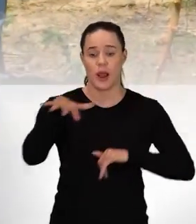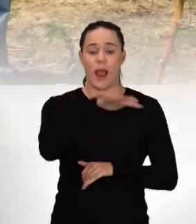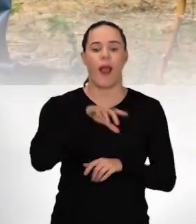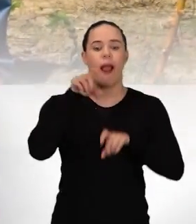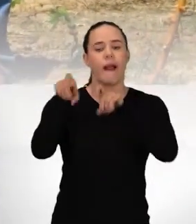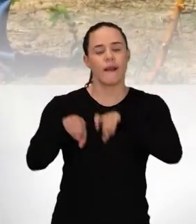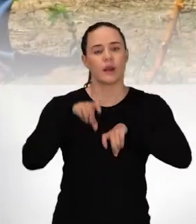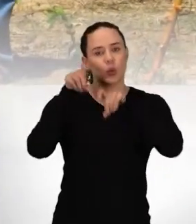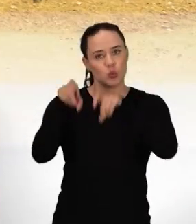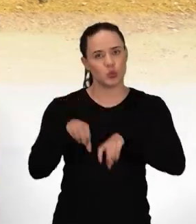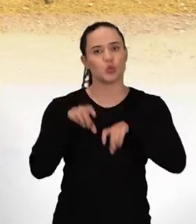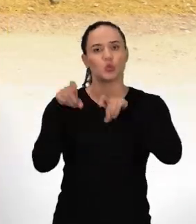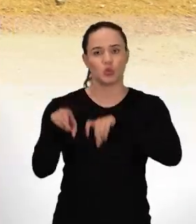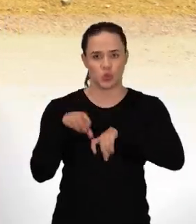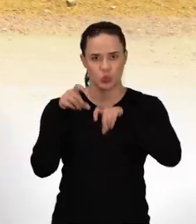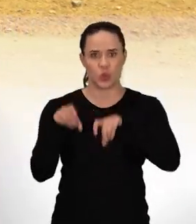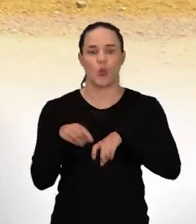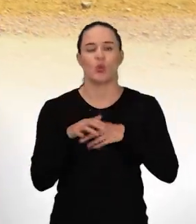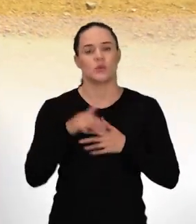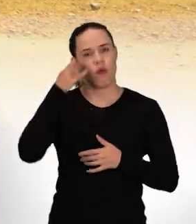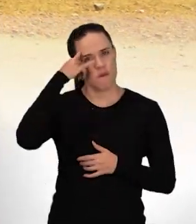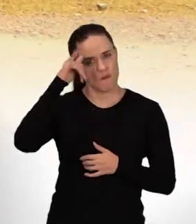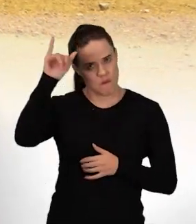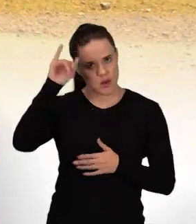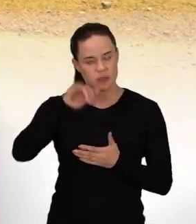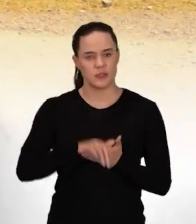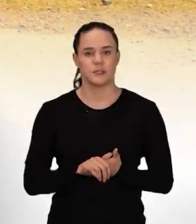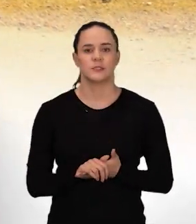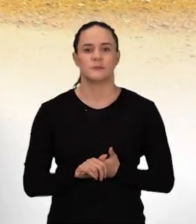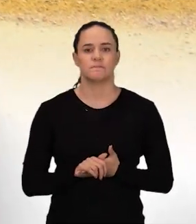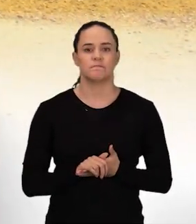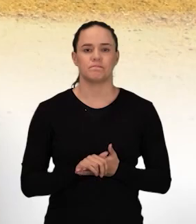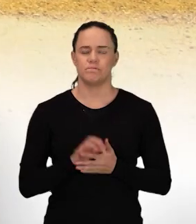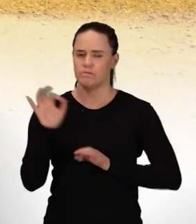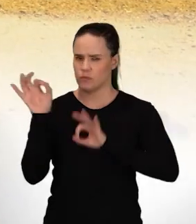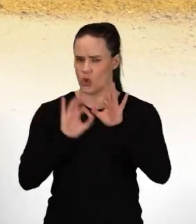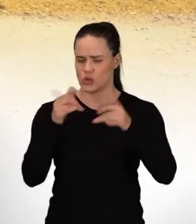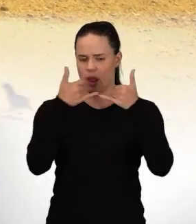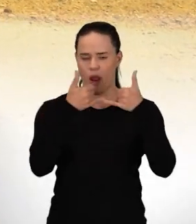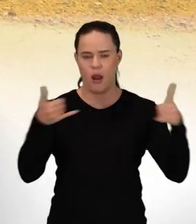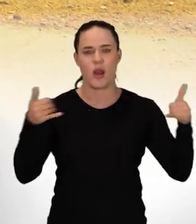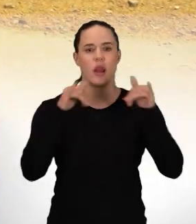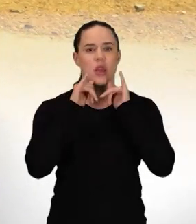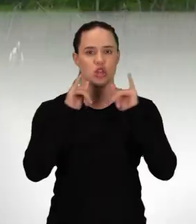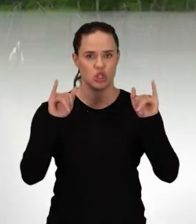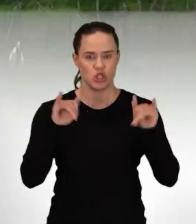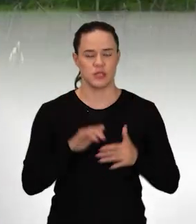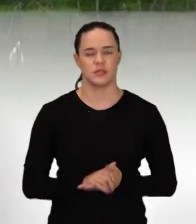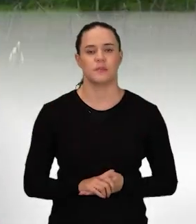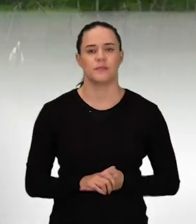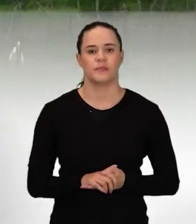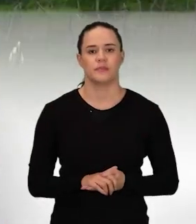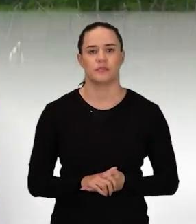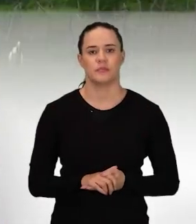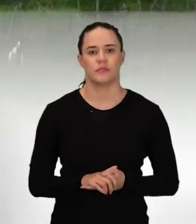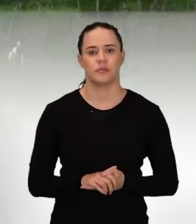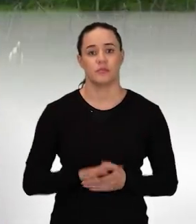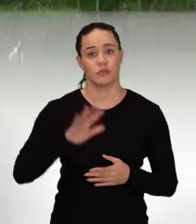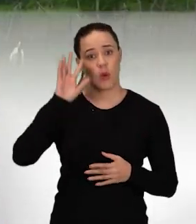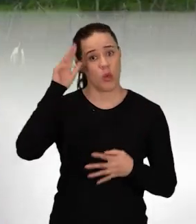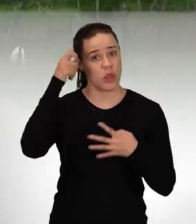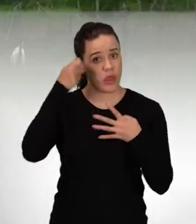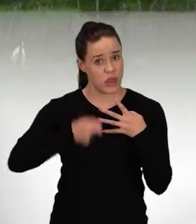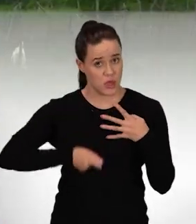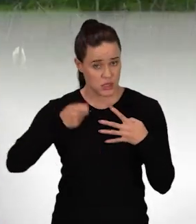comunidade da Fazenda Paraíso, que deve ter o fornecimento regular implantado pela Energisa. Com a decisão favorável